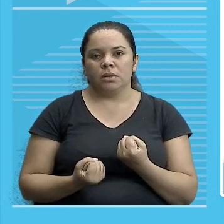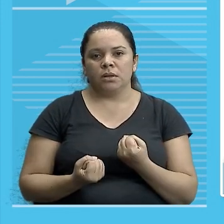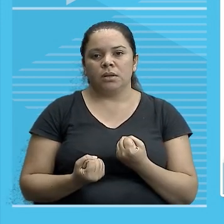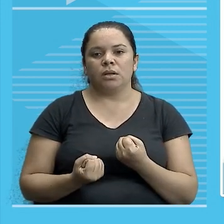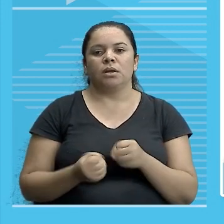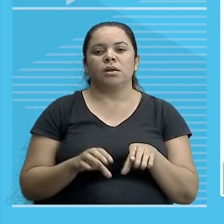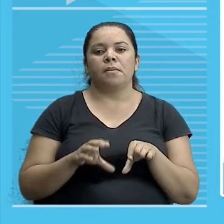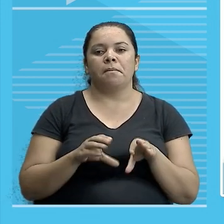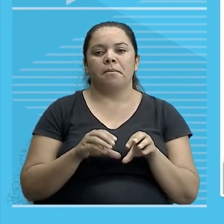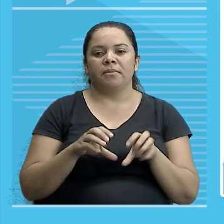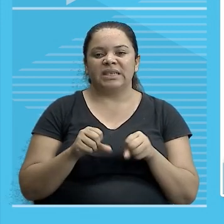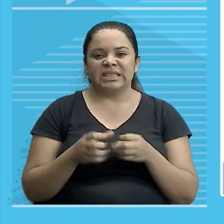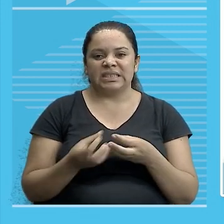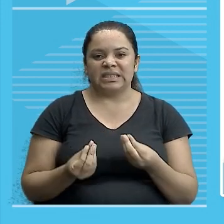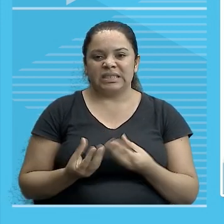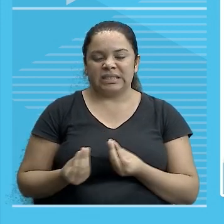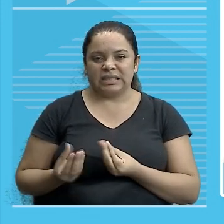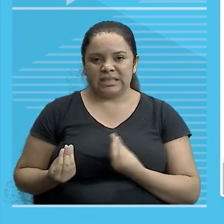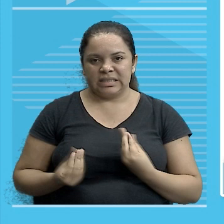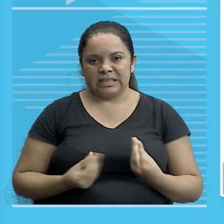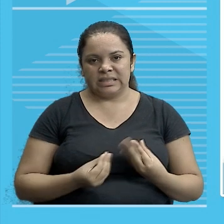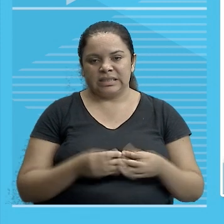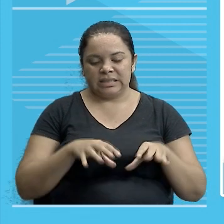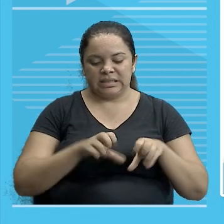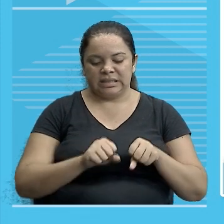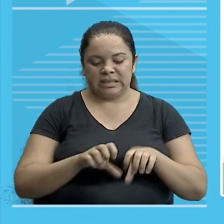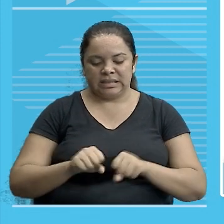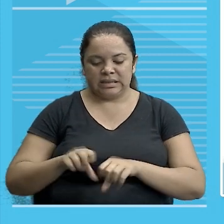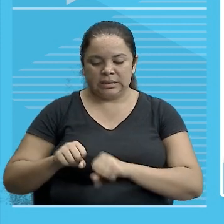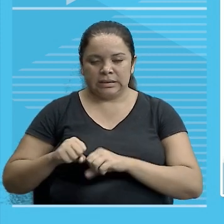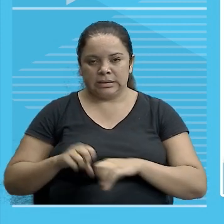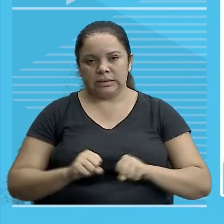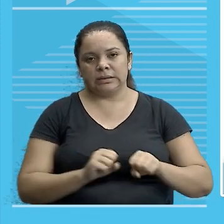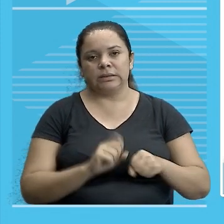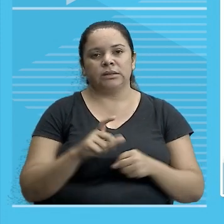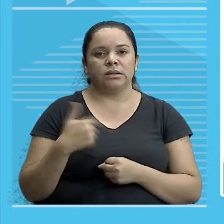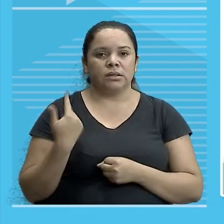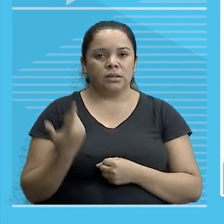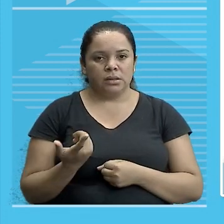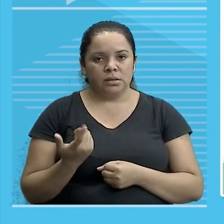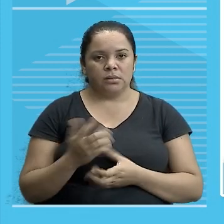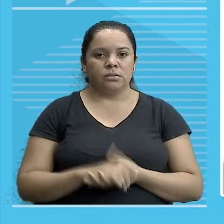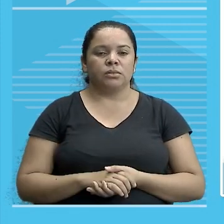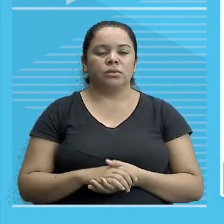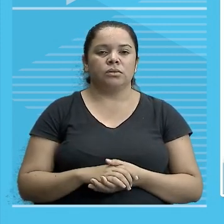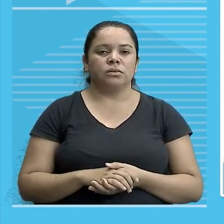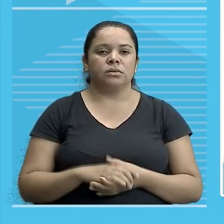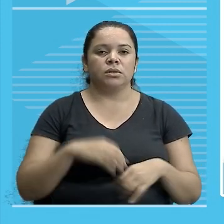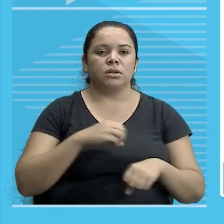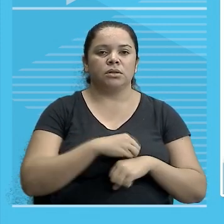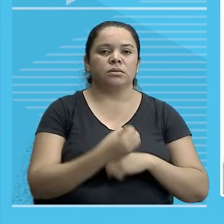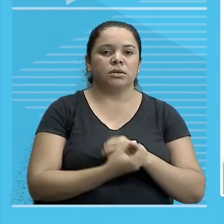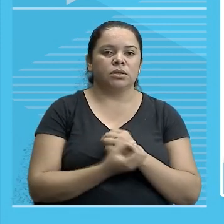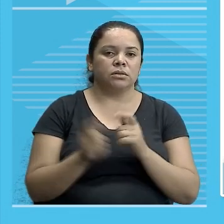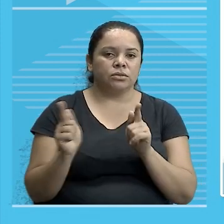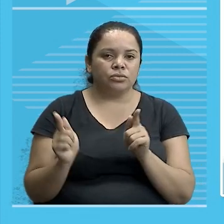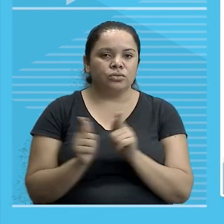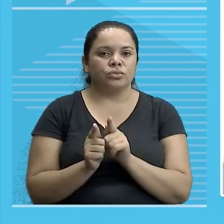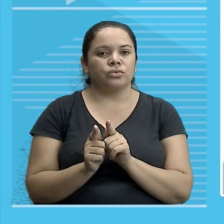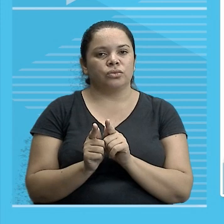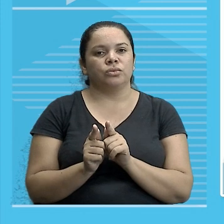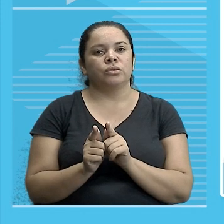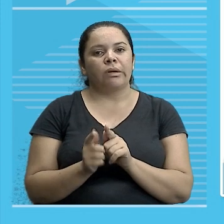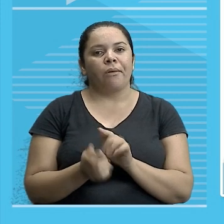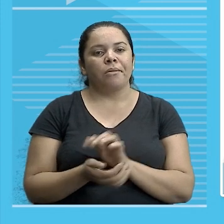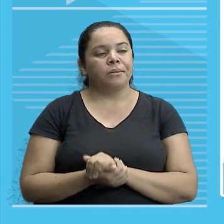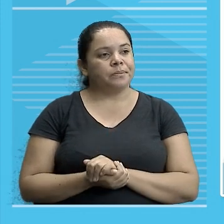depois dela ser quebrada, é que ela vai ser transformada em moléculas menores. Tá bom?